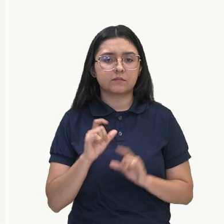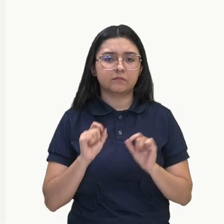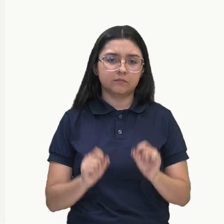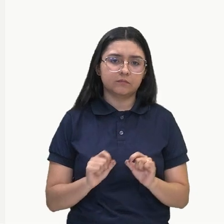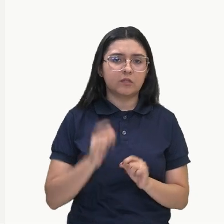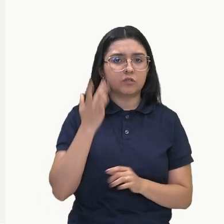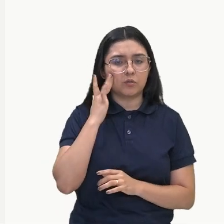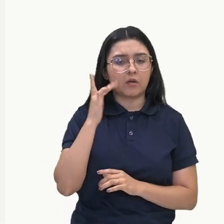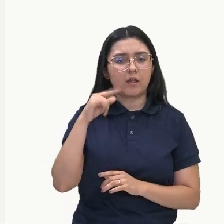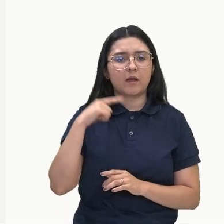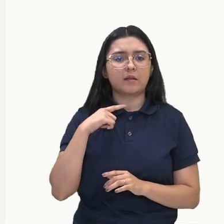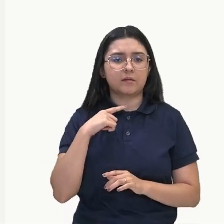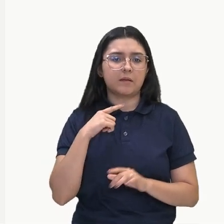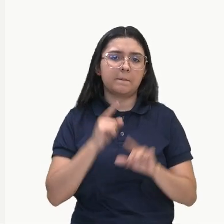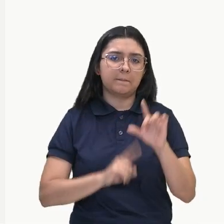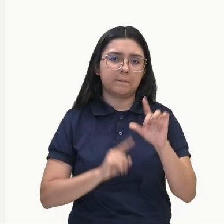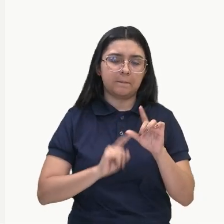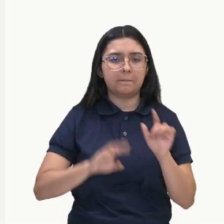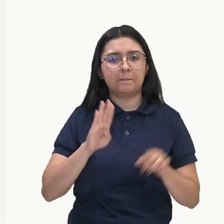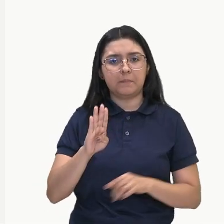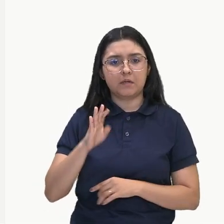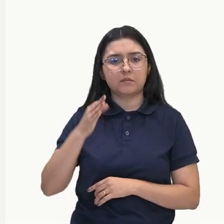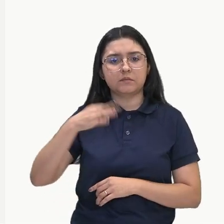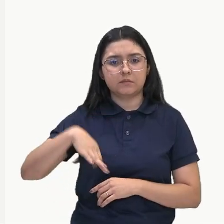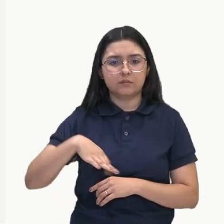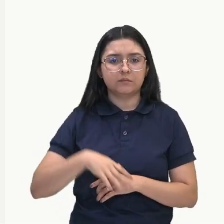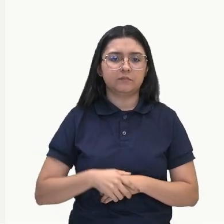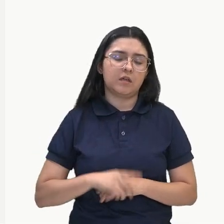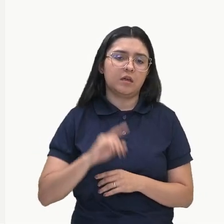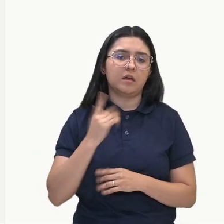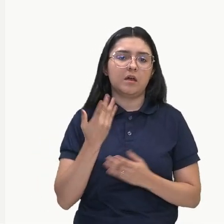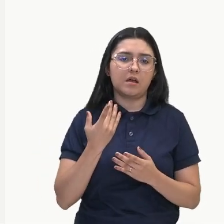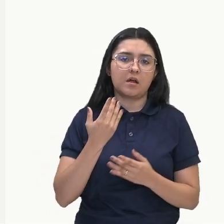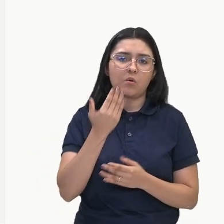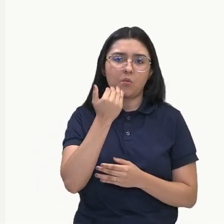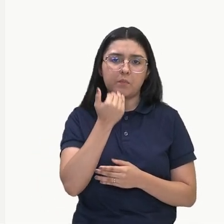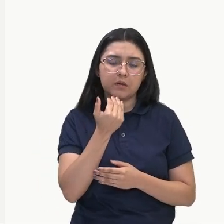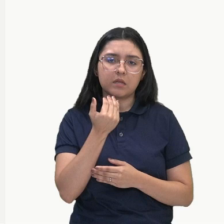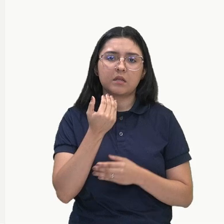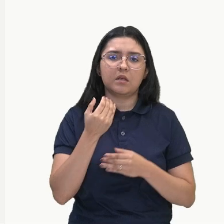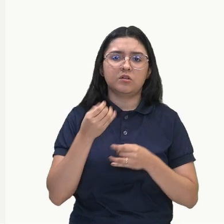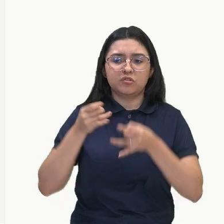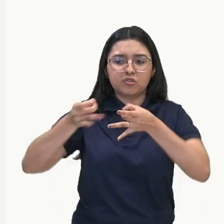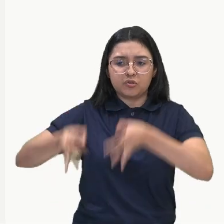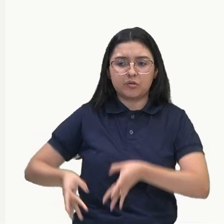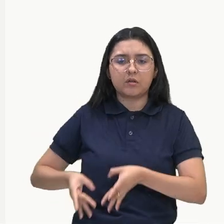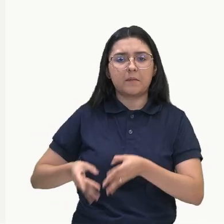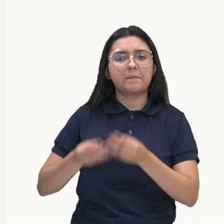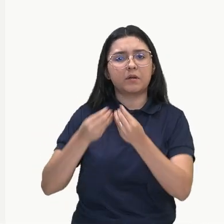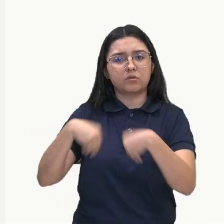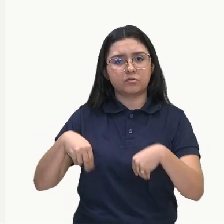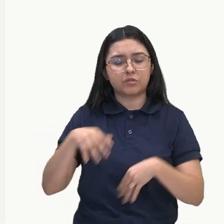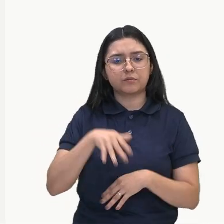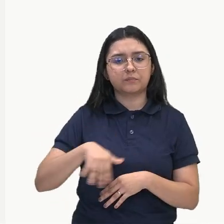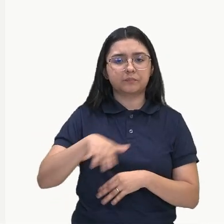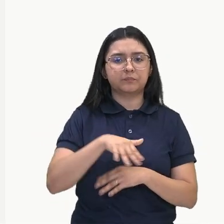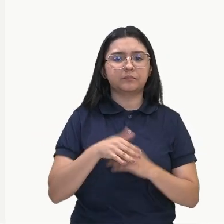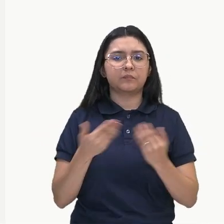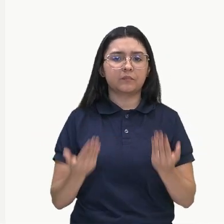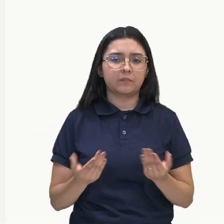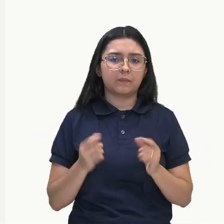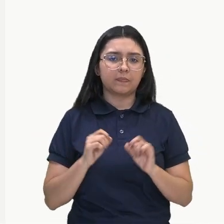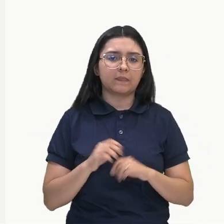B, sim. Então, letra B é o desperdício degrada o ambiente. Então, nessa figura aí, ela tem o título de Food